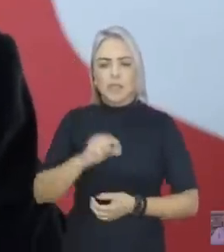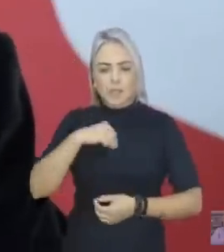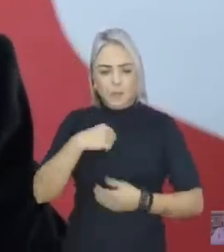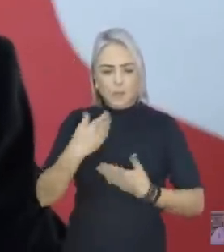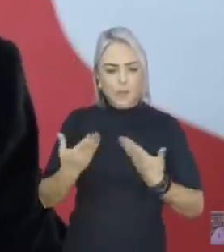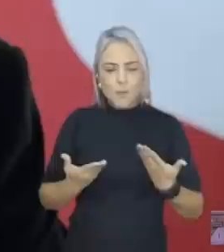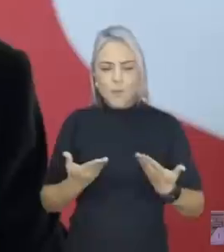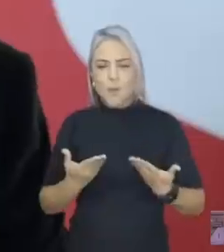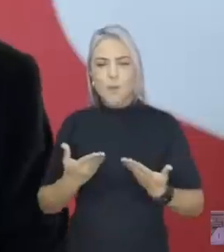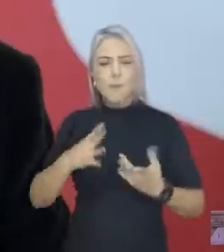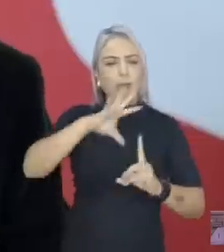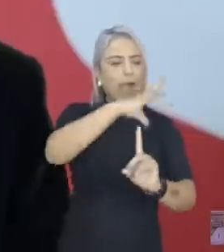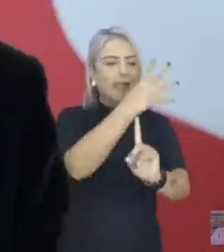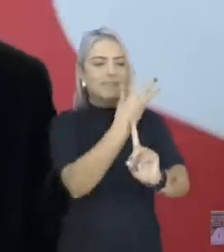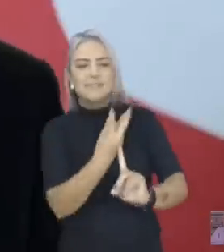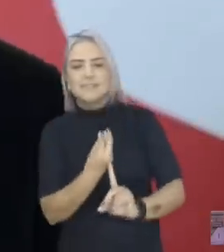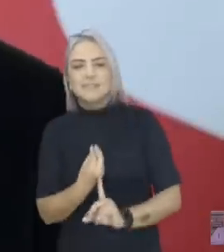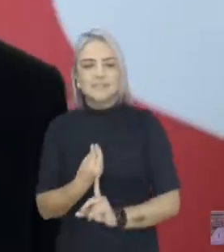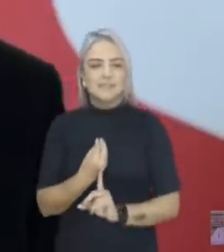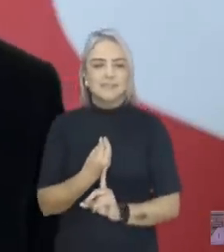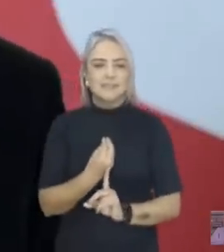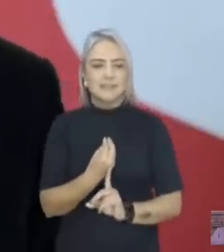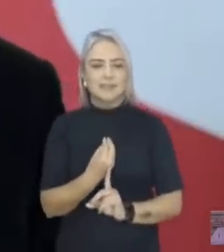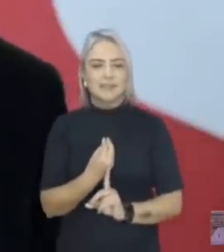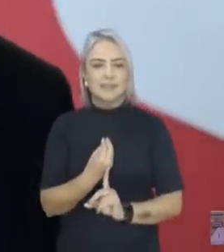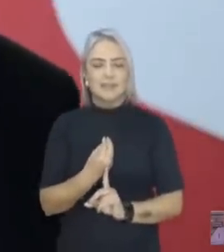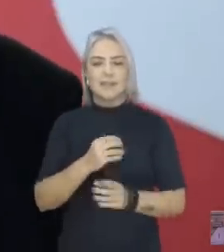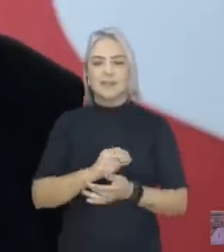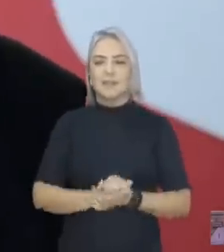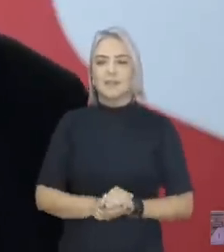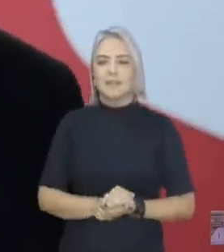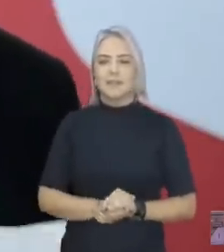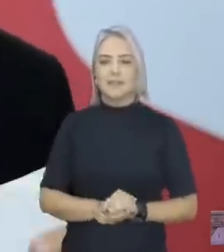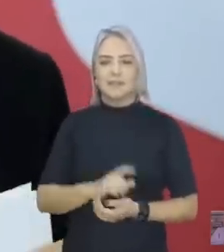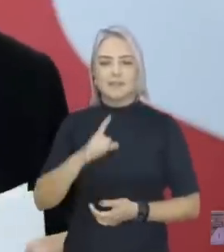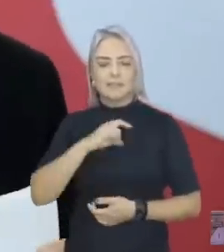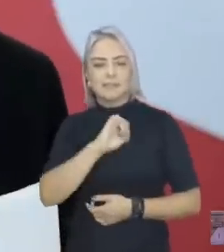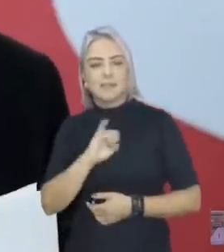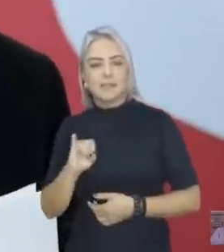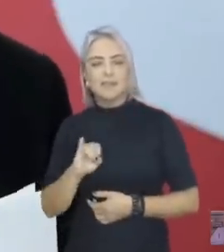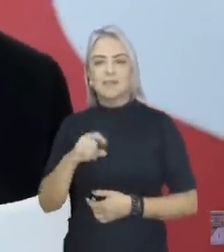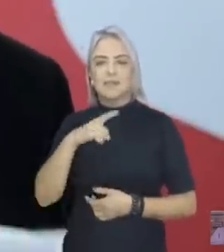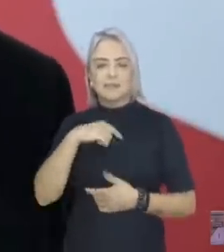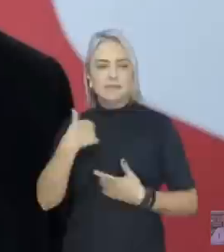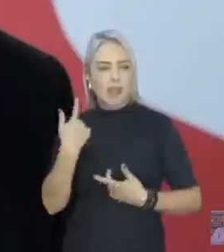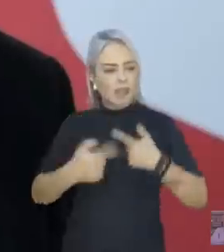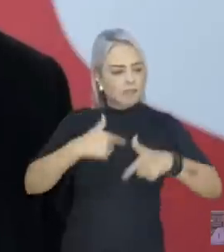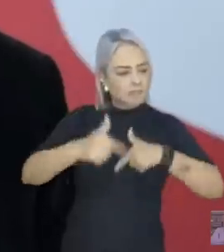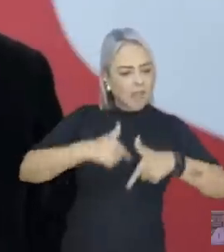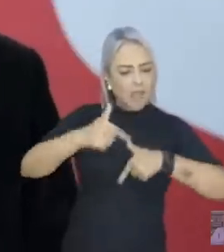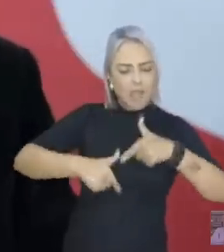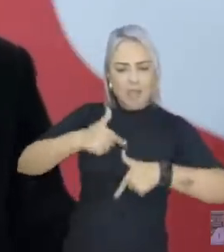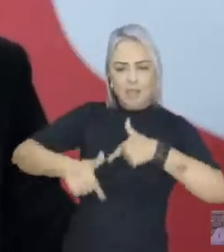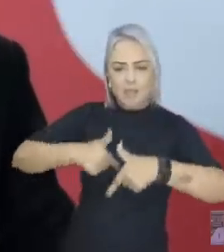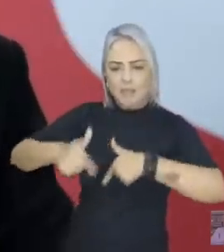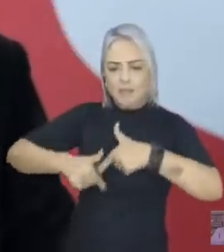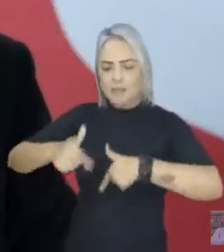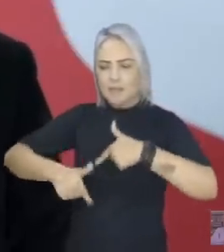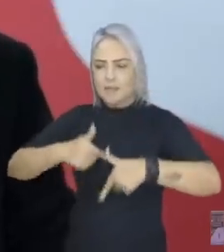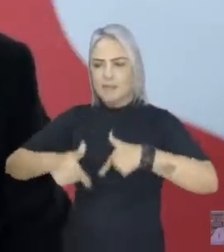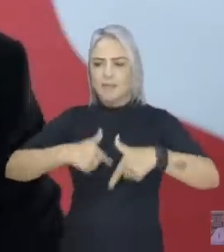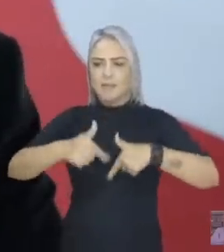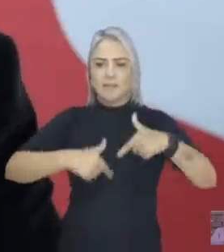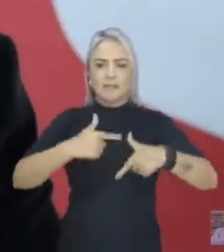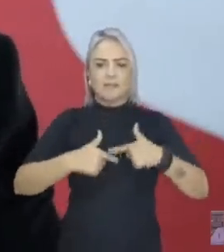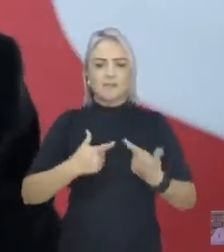porque eu estou pensando que se a gente sabe trabalhar muito, não é sorte não, é trabalhar muito e a